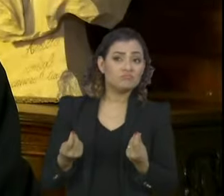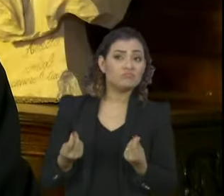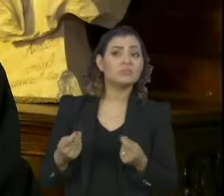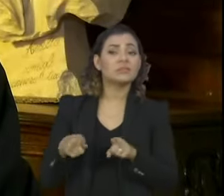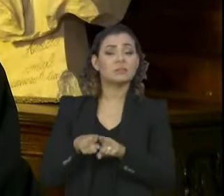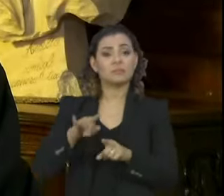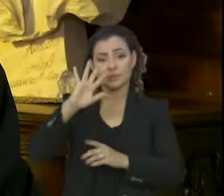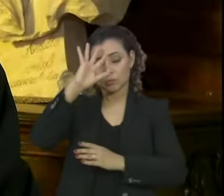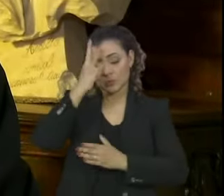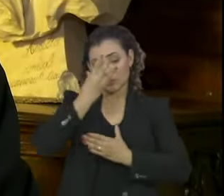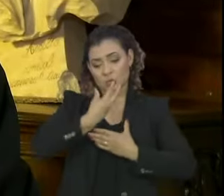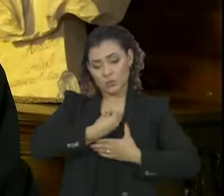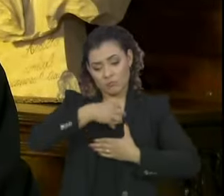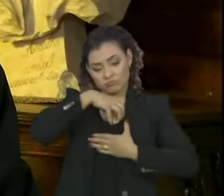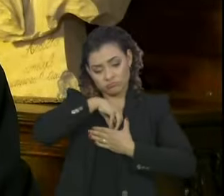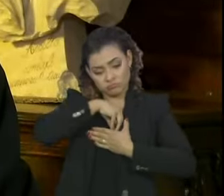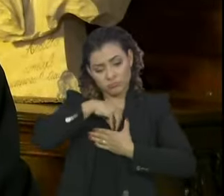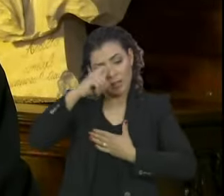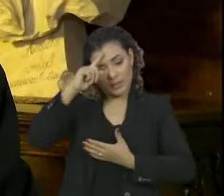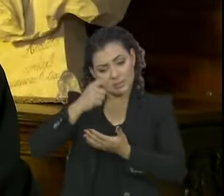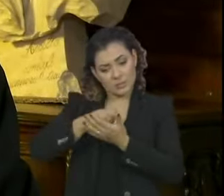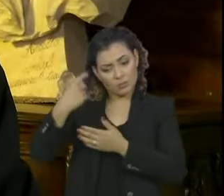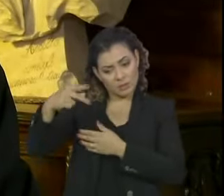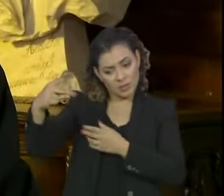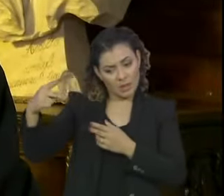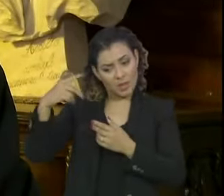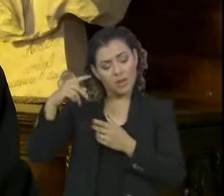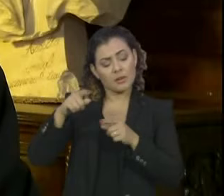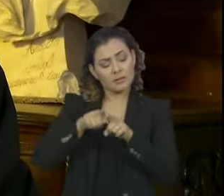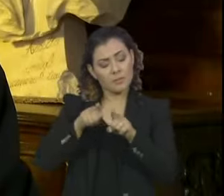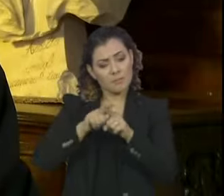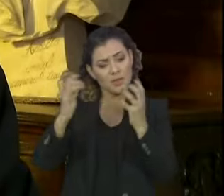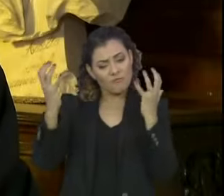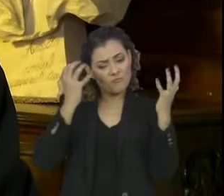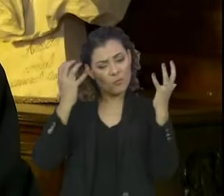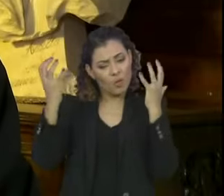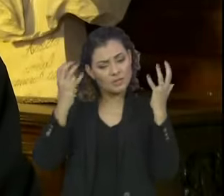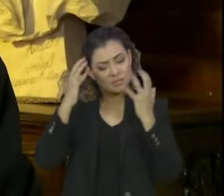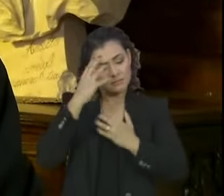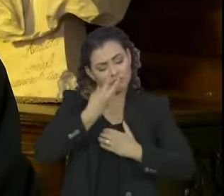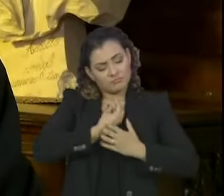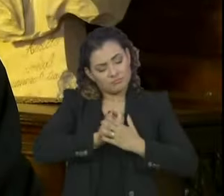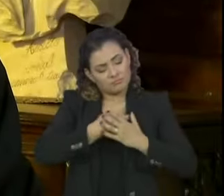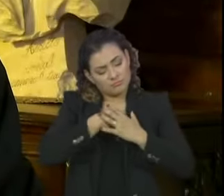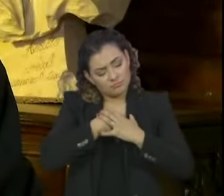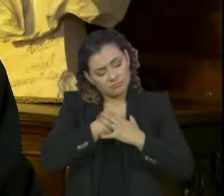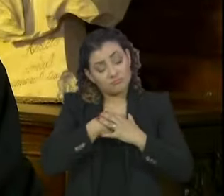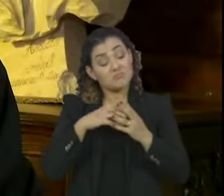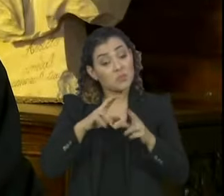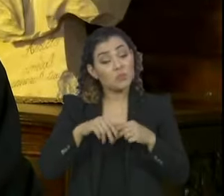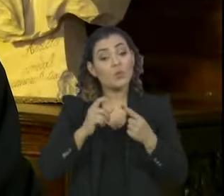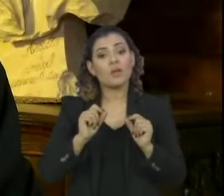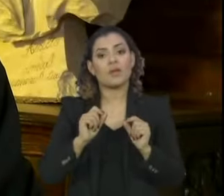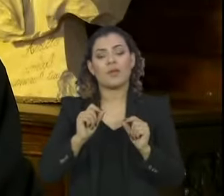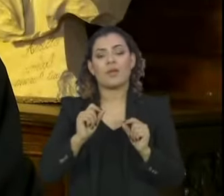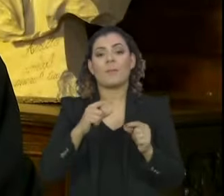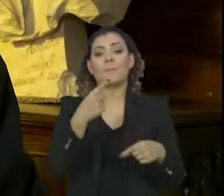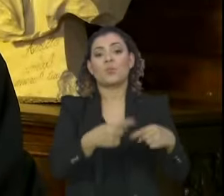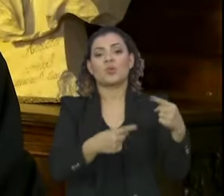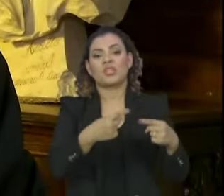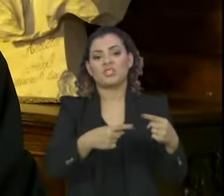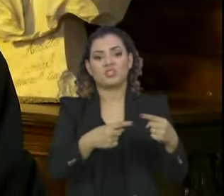espirituais etc das confecções místicas acabam sendo deixadas de lado em função de paixão